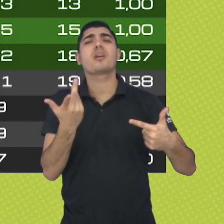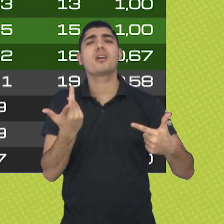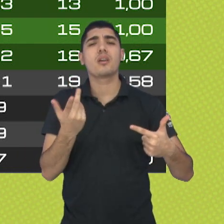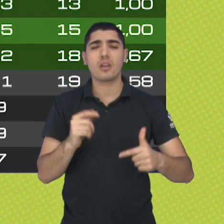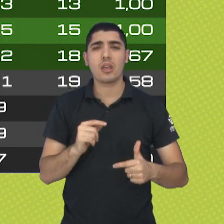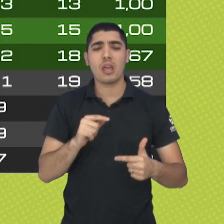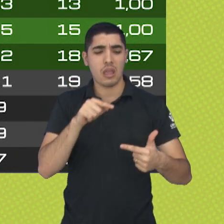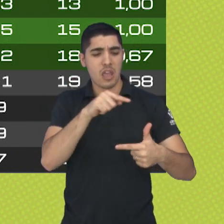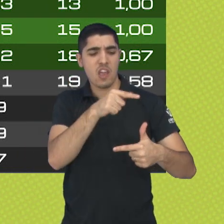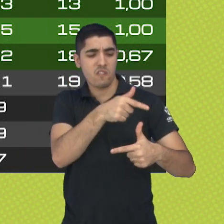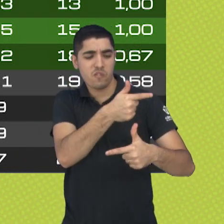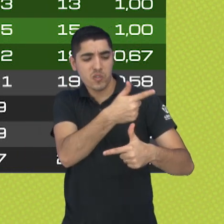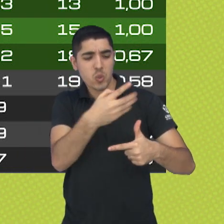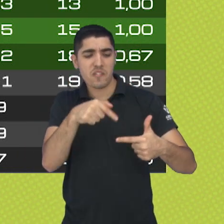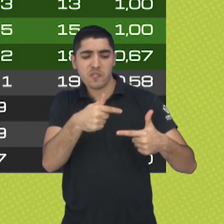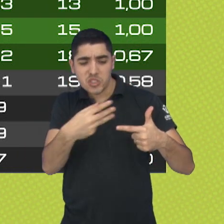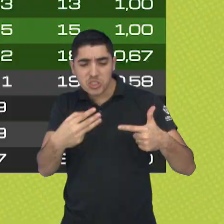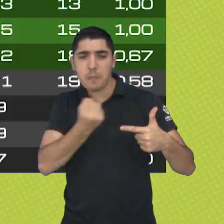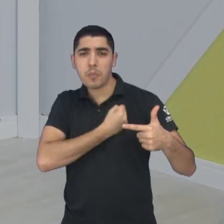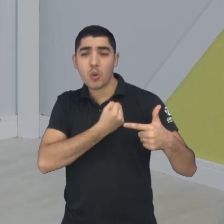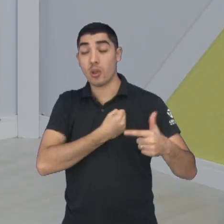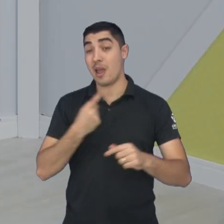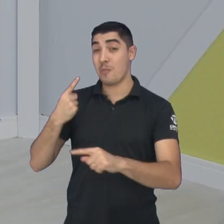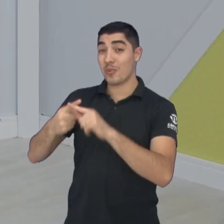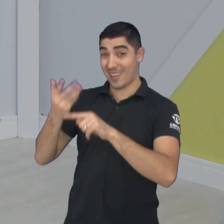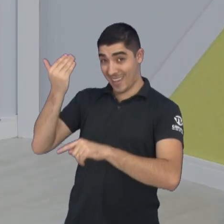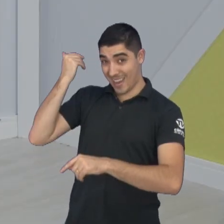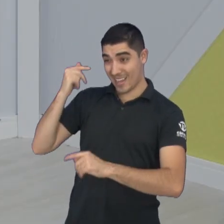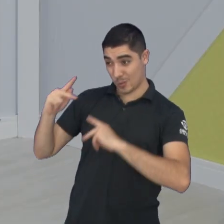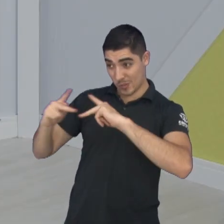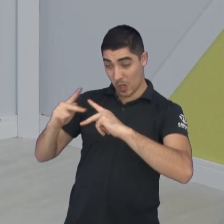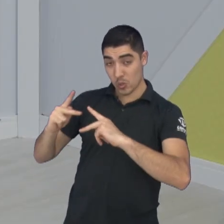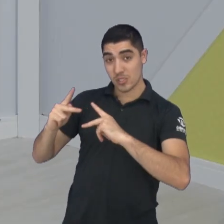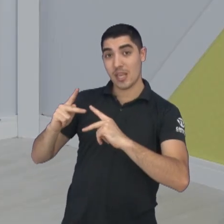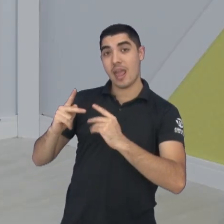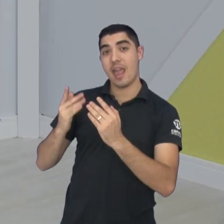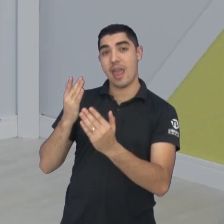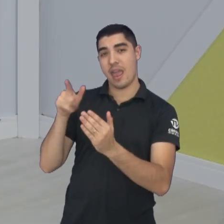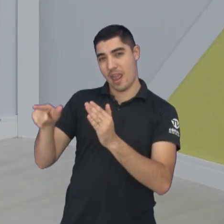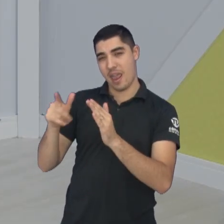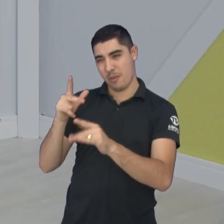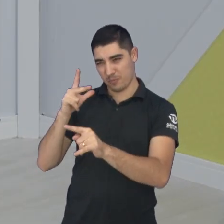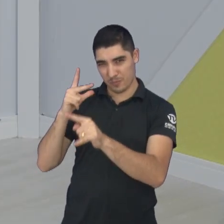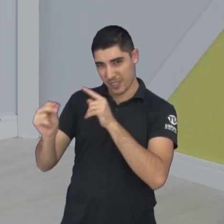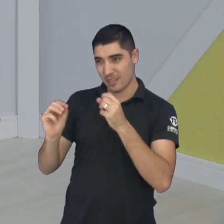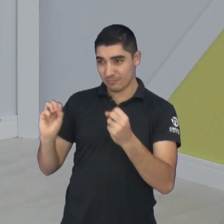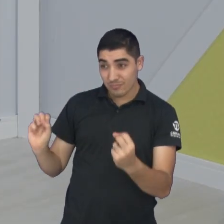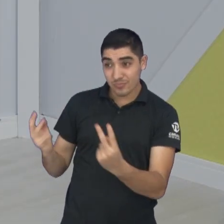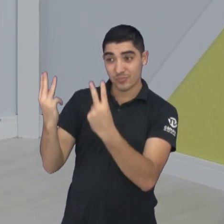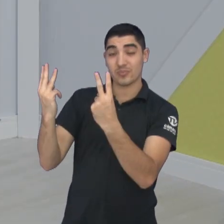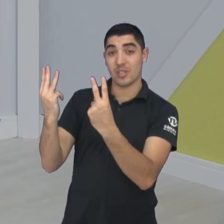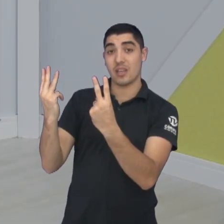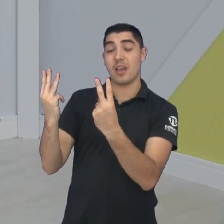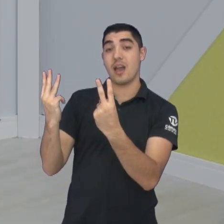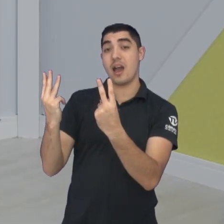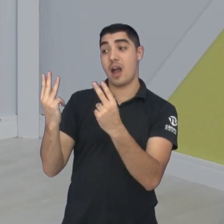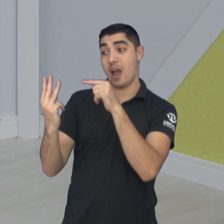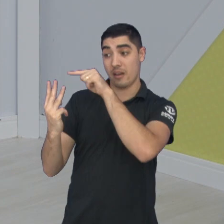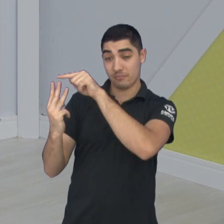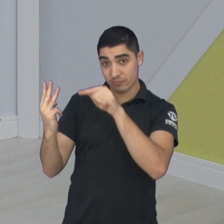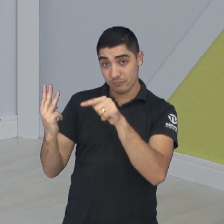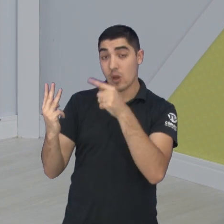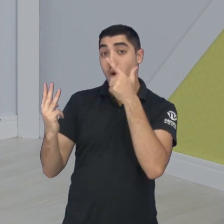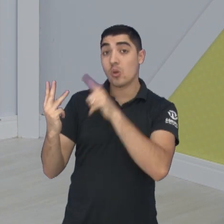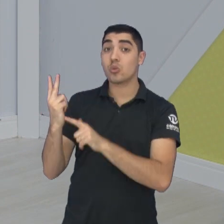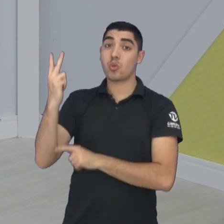Naquele primeiro jogo, o São José acabou vencendo por 3-2. Quem vence a partida por 3-2, o vencedor leva 2 pontos, o perdedor acaba levando 1.